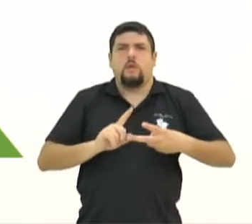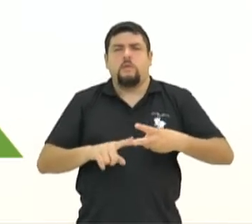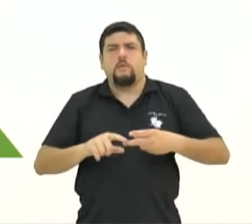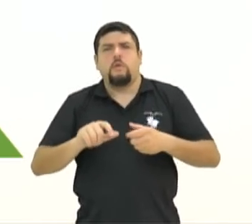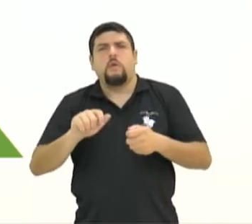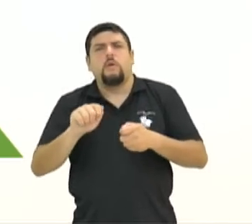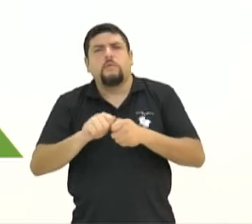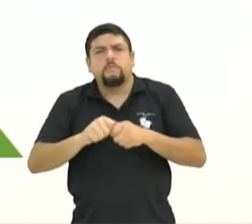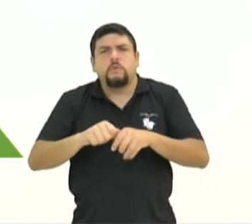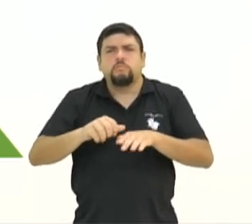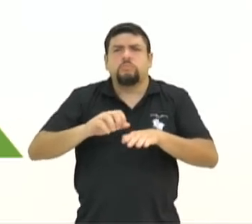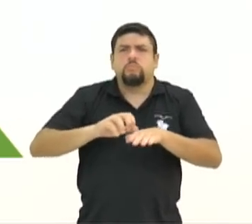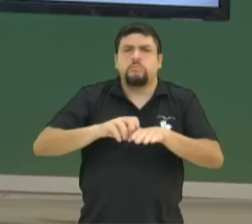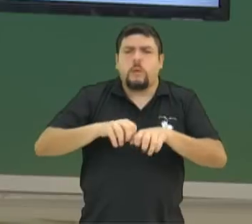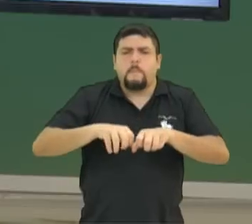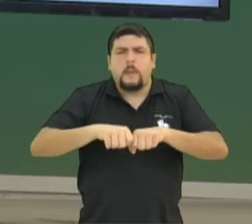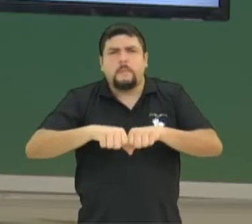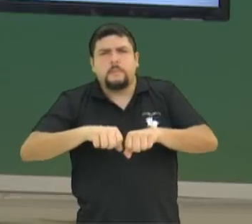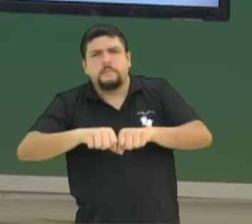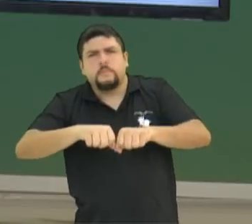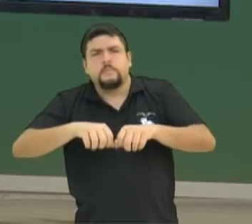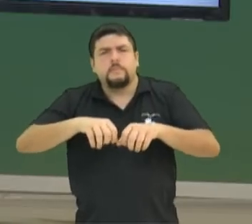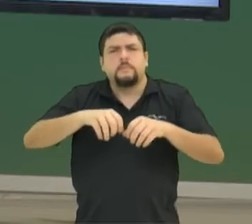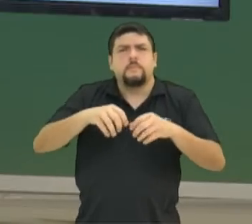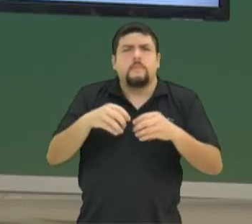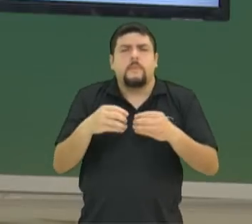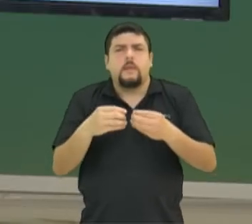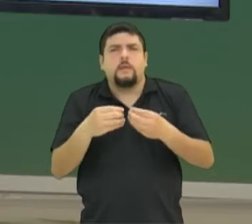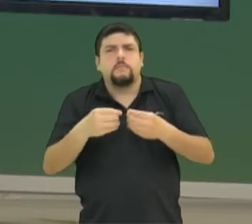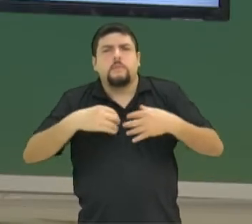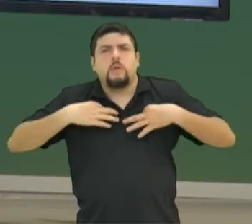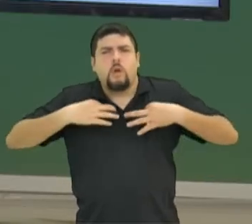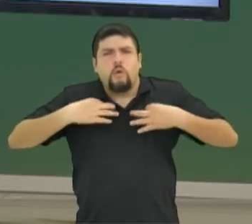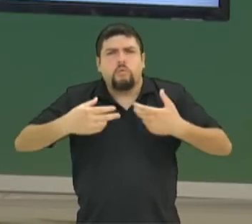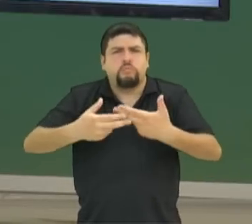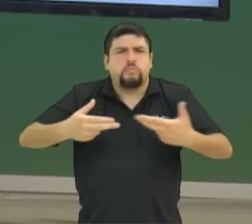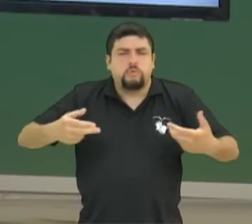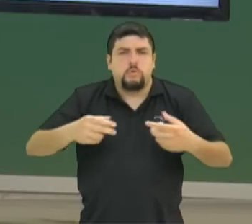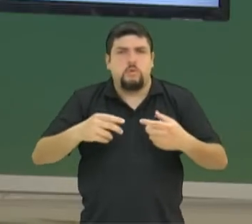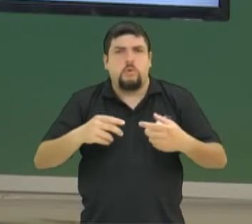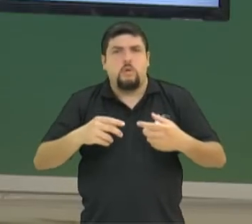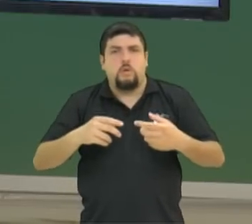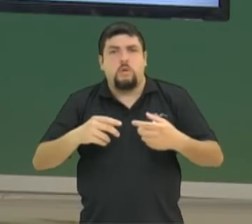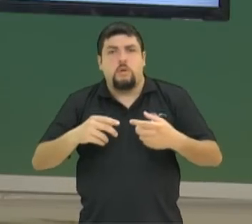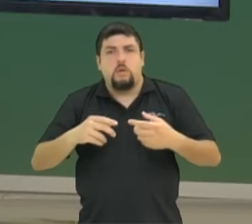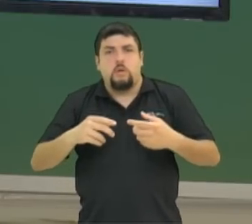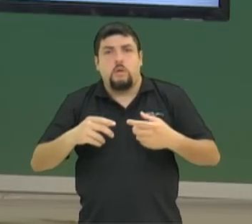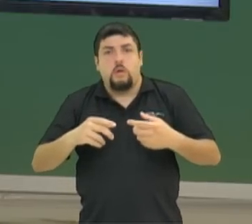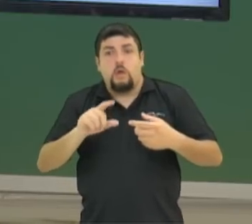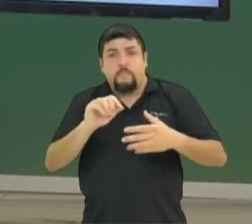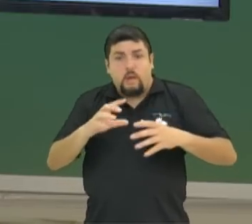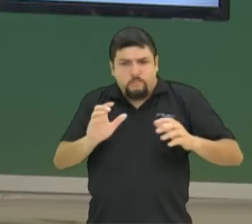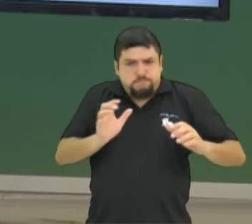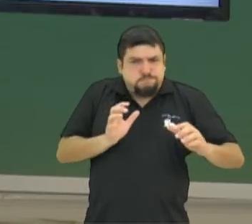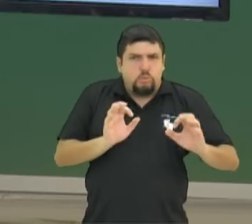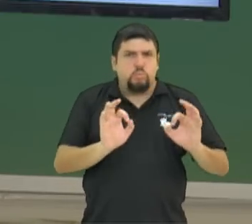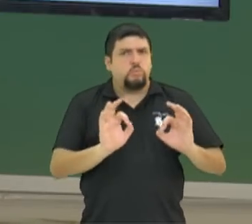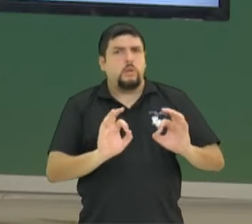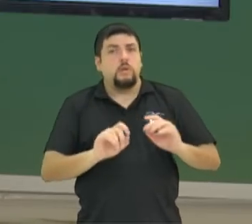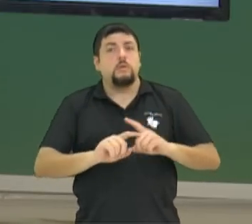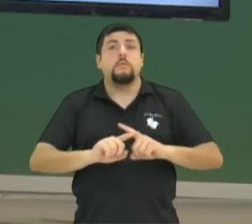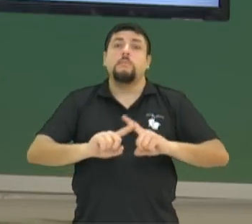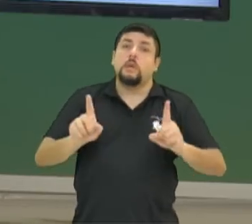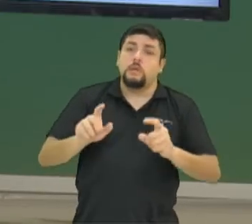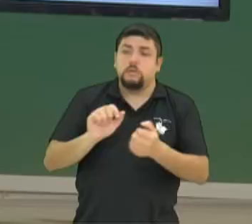aqui na colônia e que não eram senhores de engenho, mas que também não viviam na condição de escravo, que é quem está na base da pirâmide, que eram